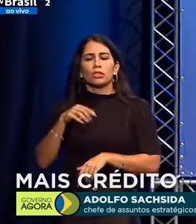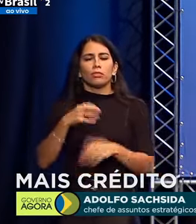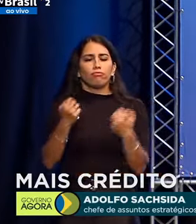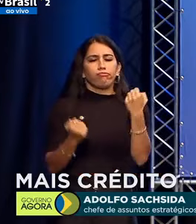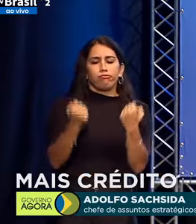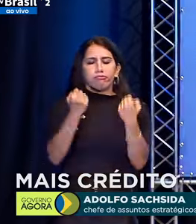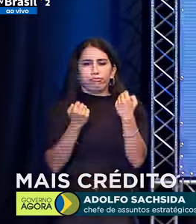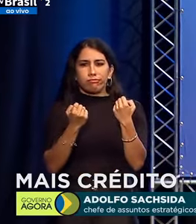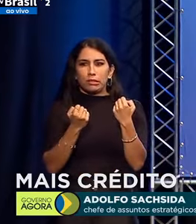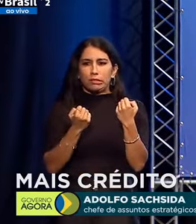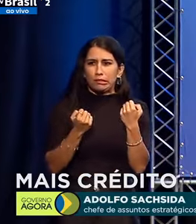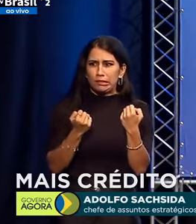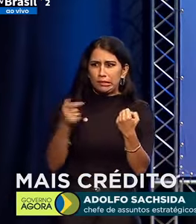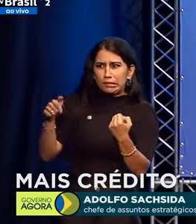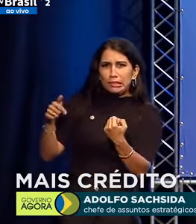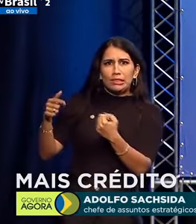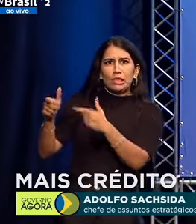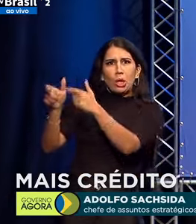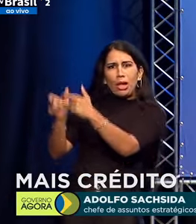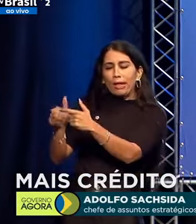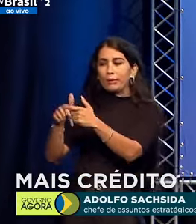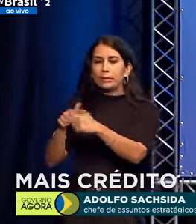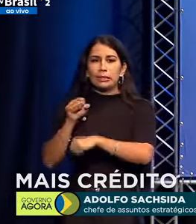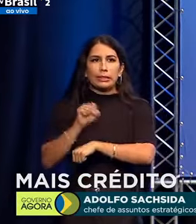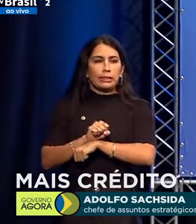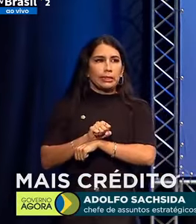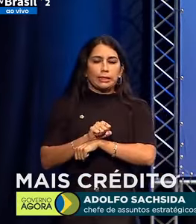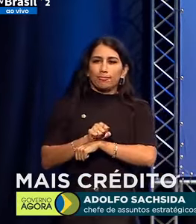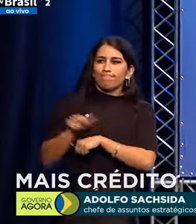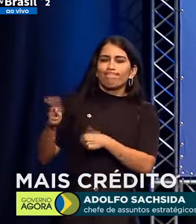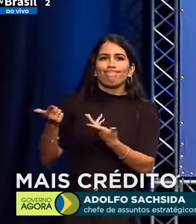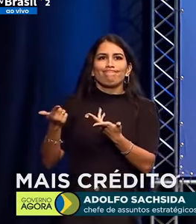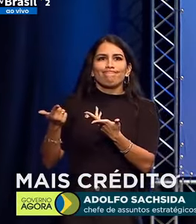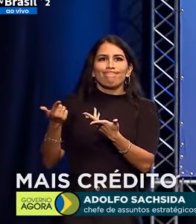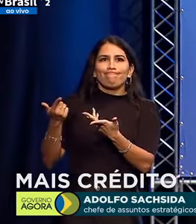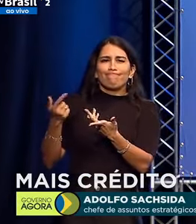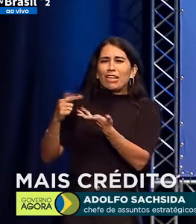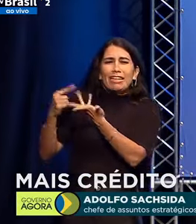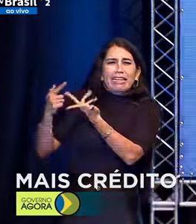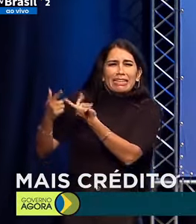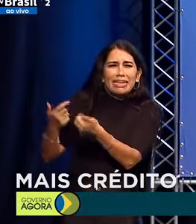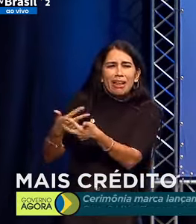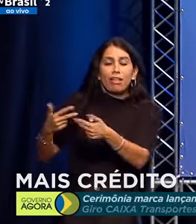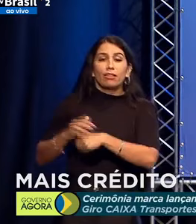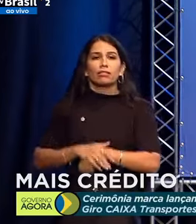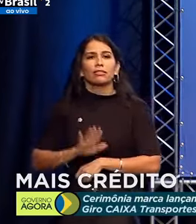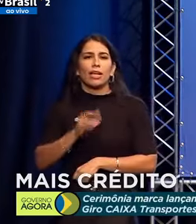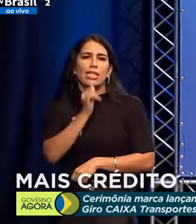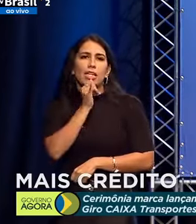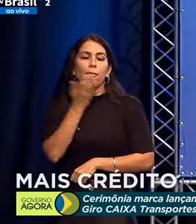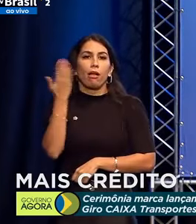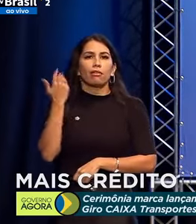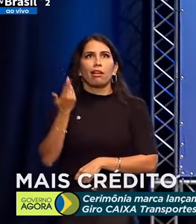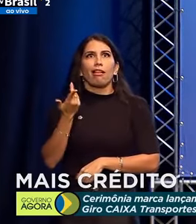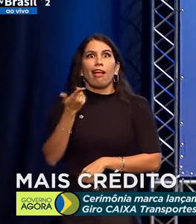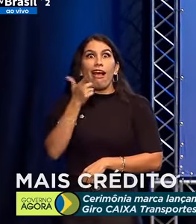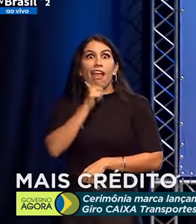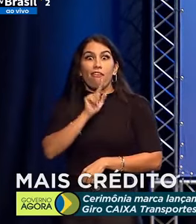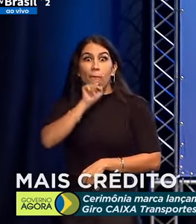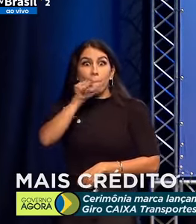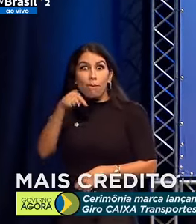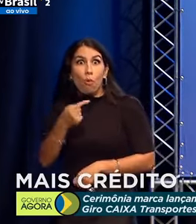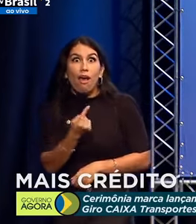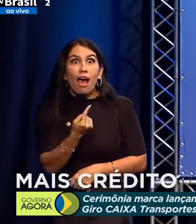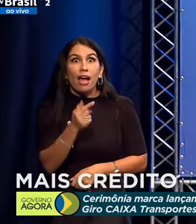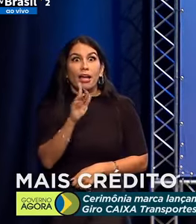pagar combustível mais caro. Um exemplo simples era o seguinte, o caminhoneiro recebia R$1.000 no frete, de cara,